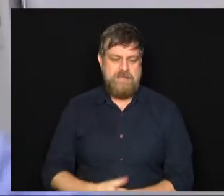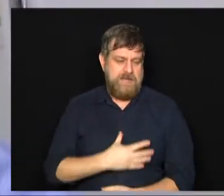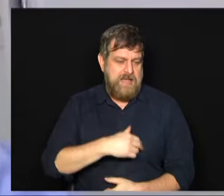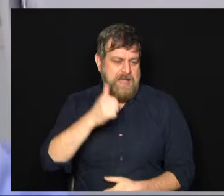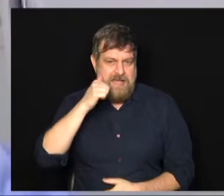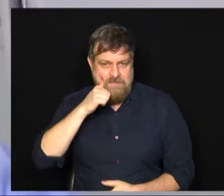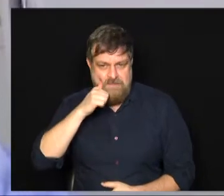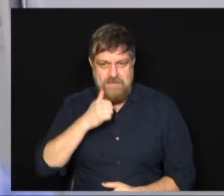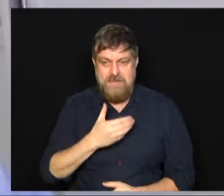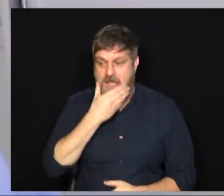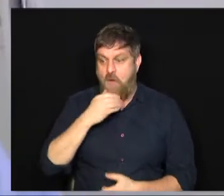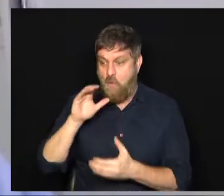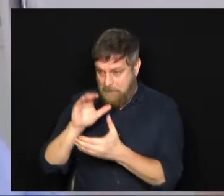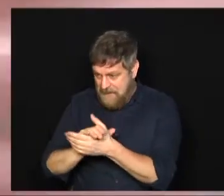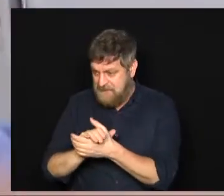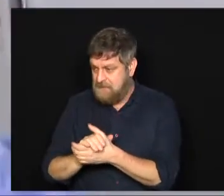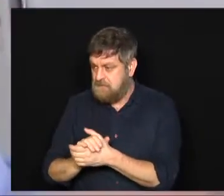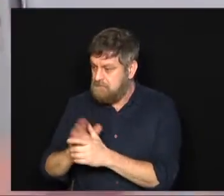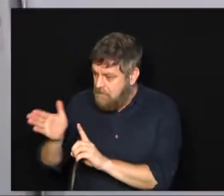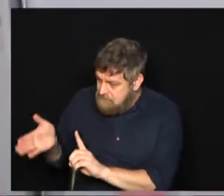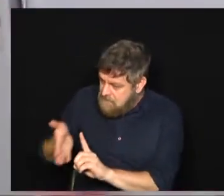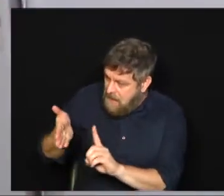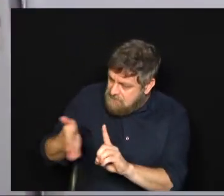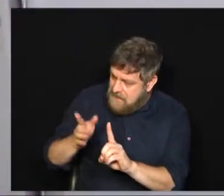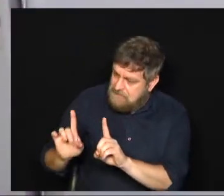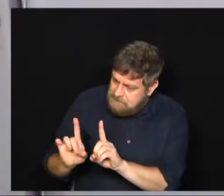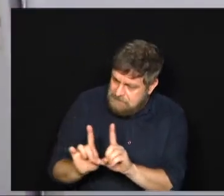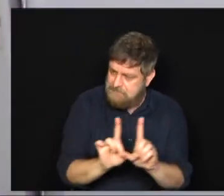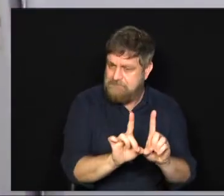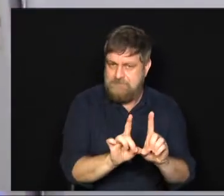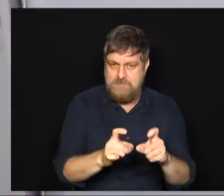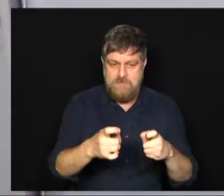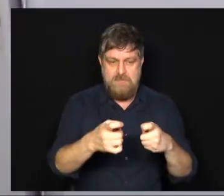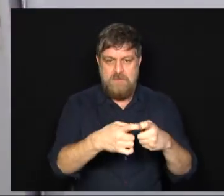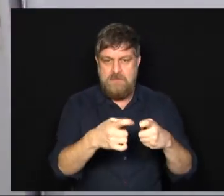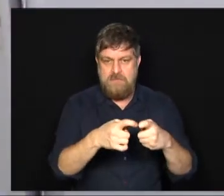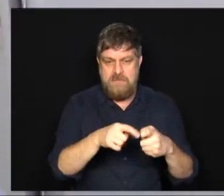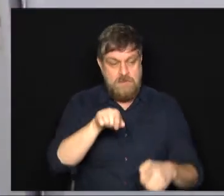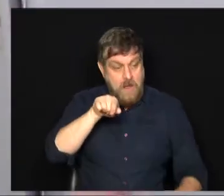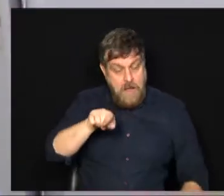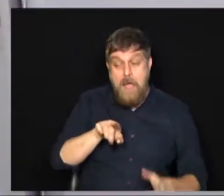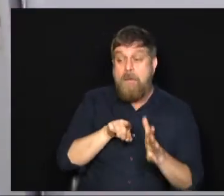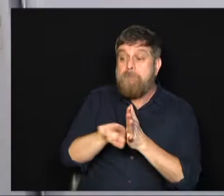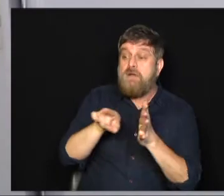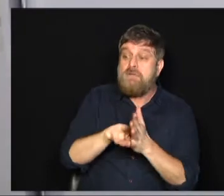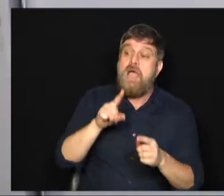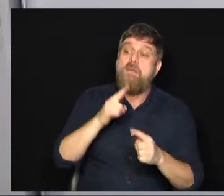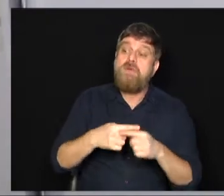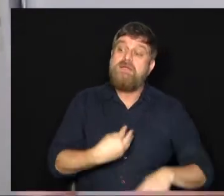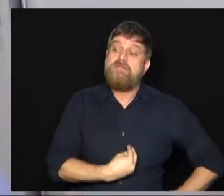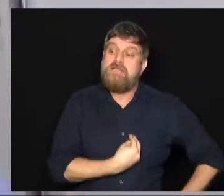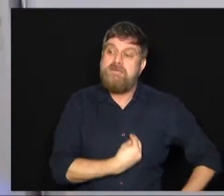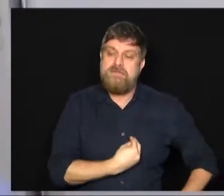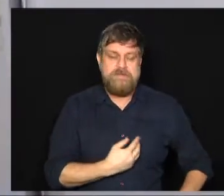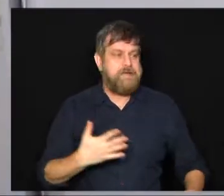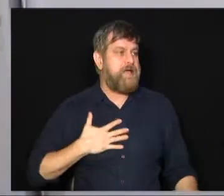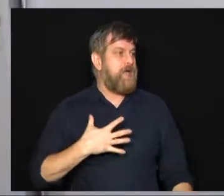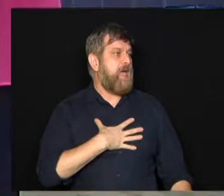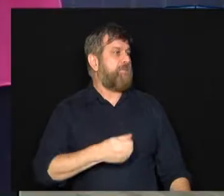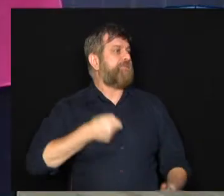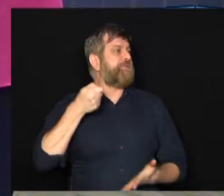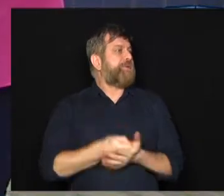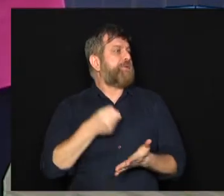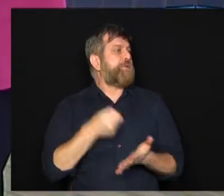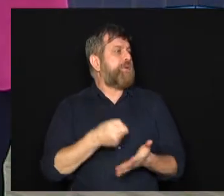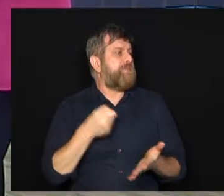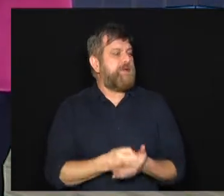marcar a consulta com o médico e levar o paciente para chegar lá no consultório e dizer, eu perguntar, por que você está aqui? Ele fala, porque meu filho me Às vezes o paciente